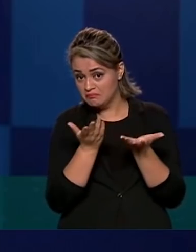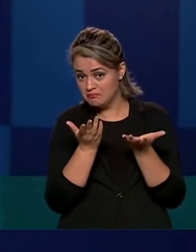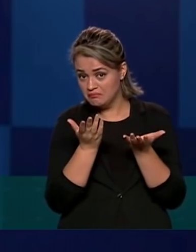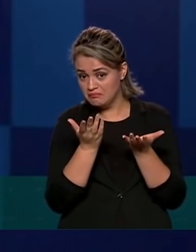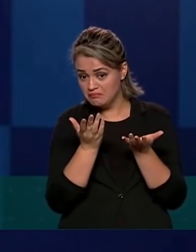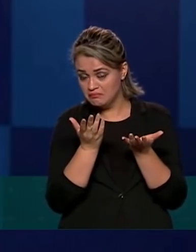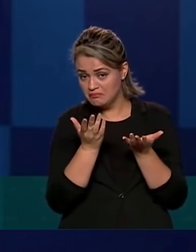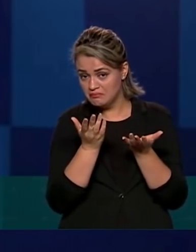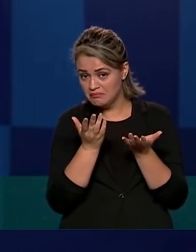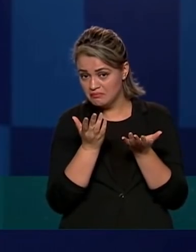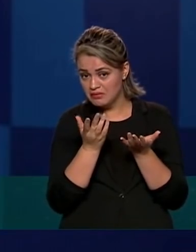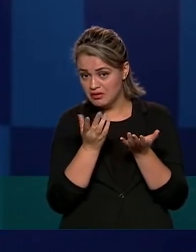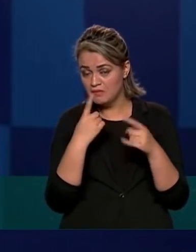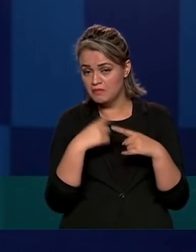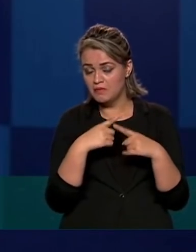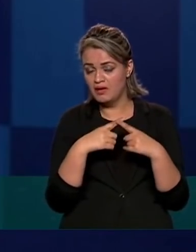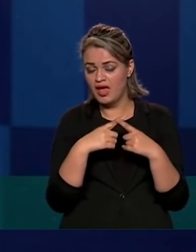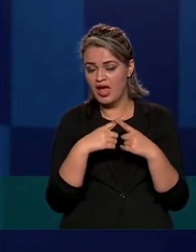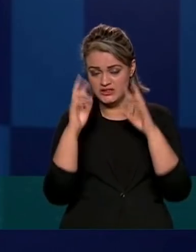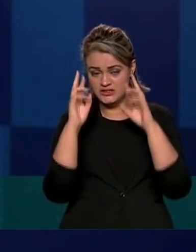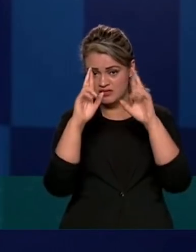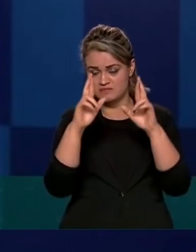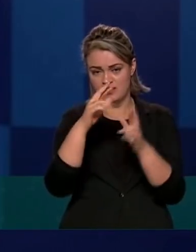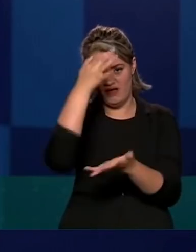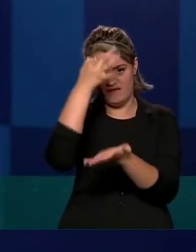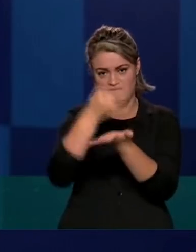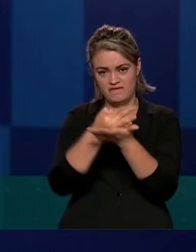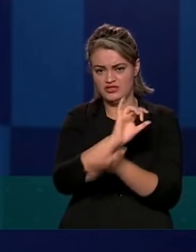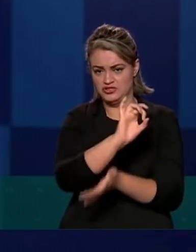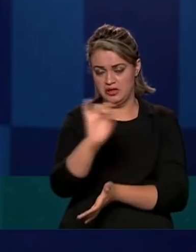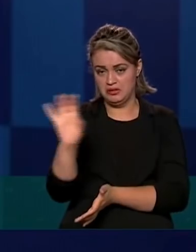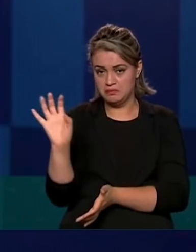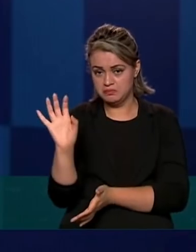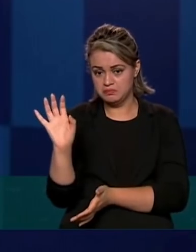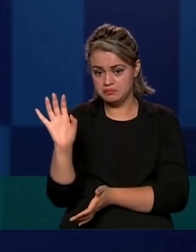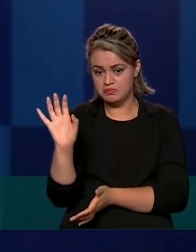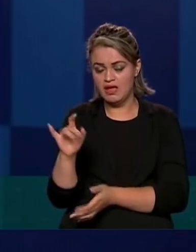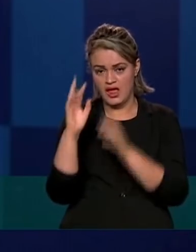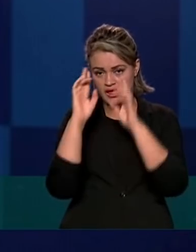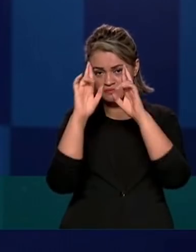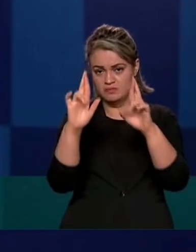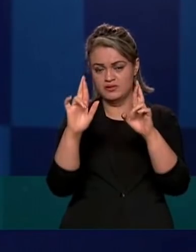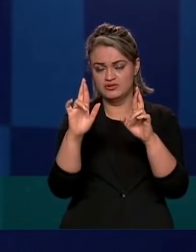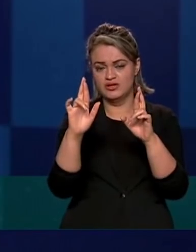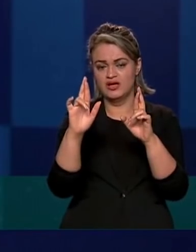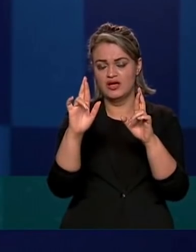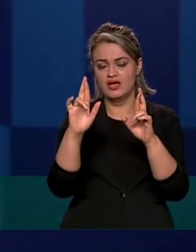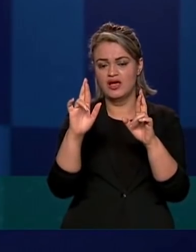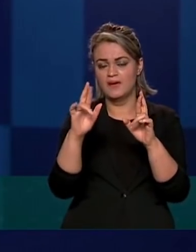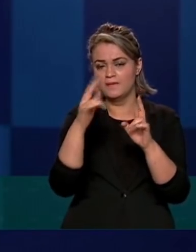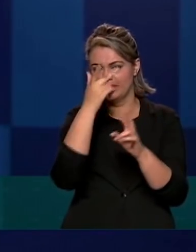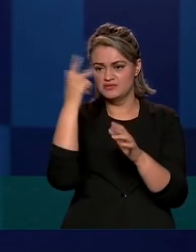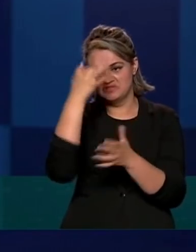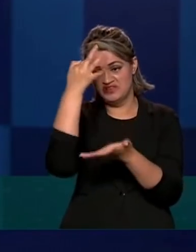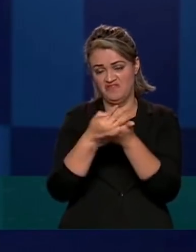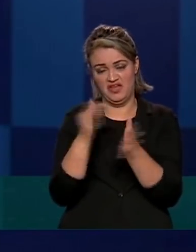Uma vez que a gente respeite a fé que cada um possui, respeite também aqueles que nem possuem